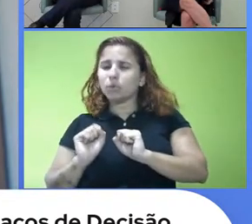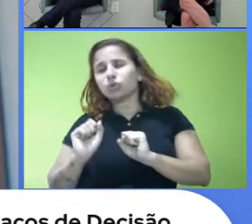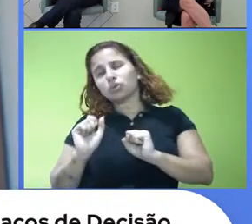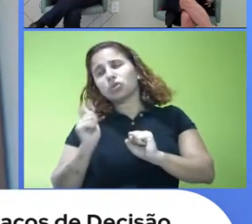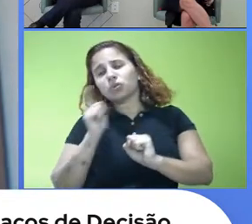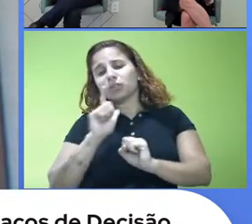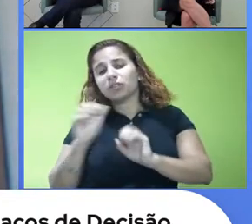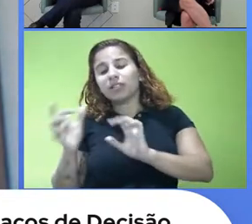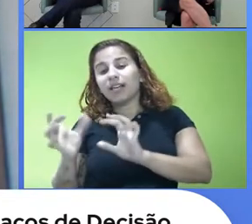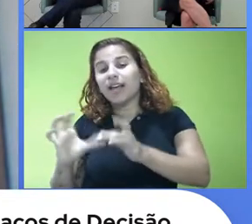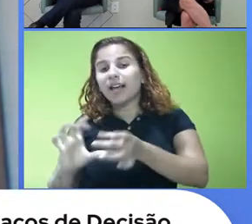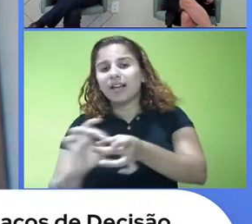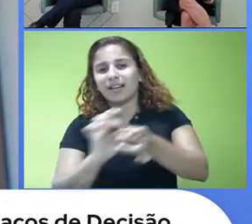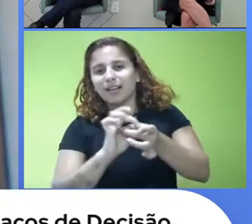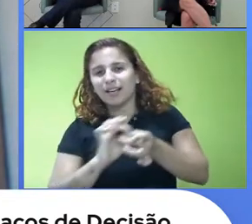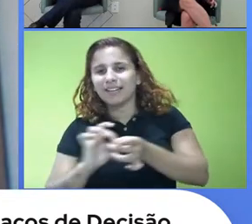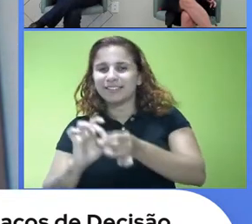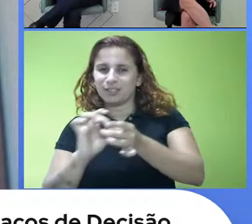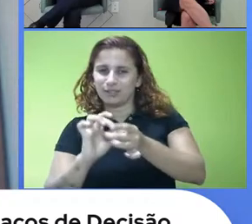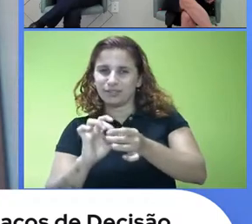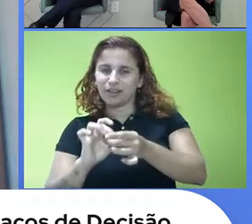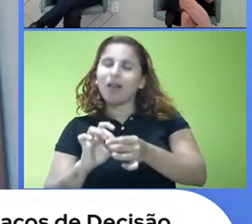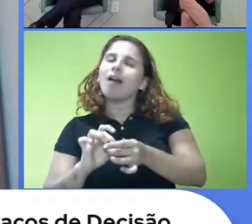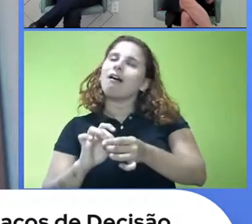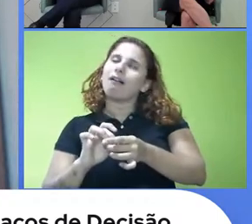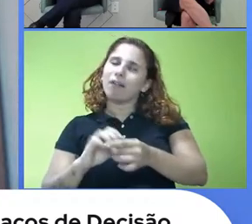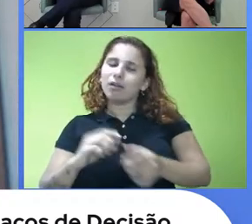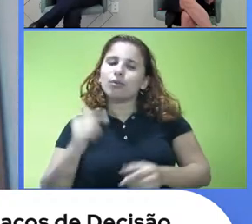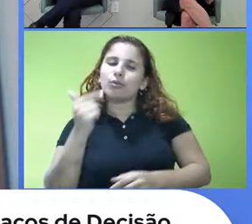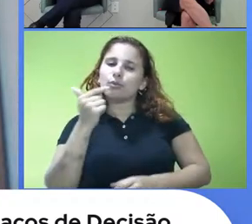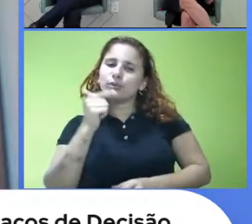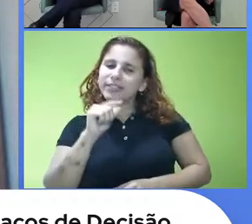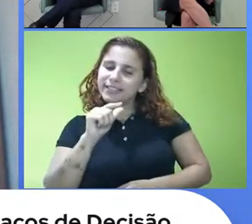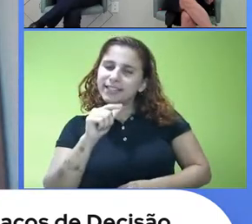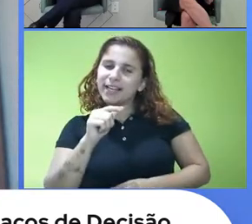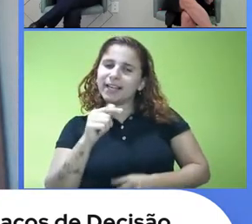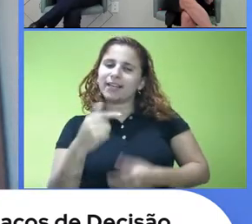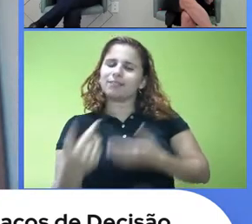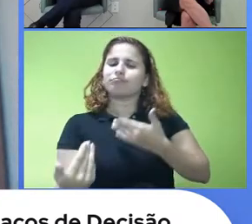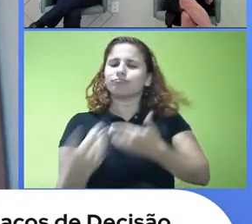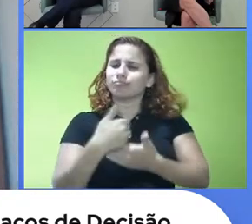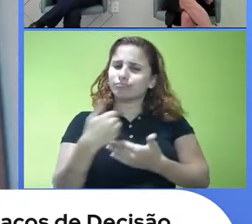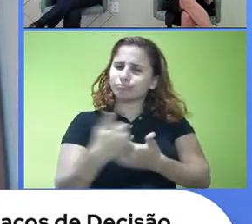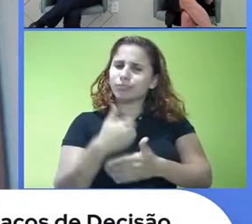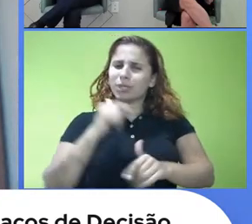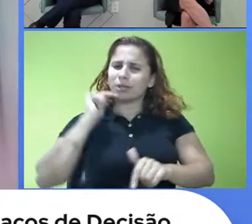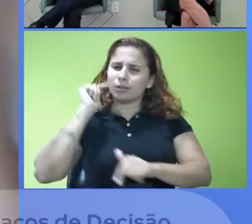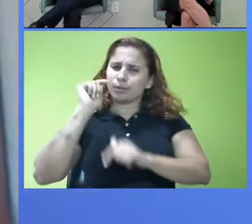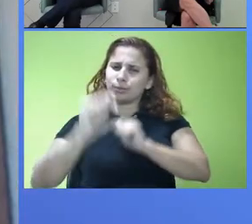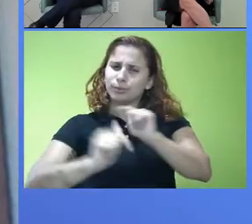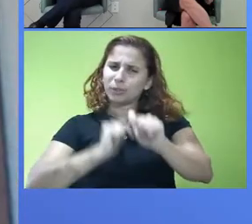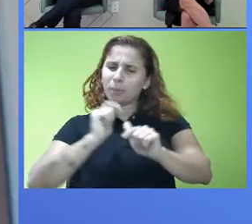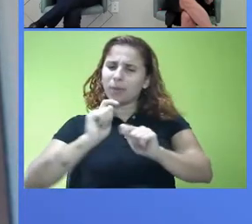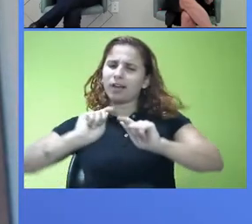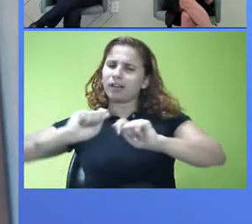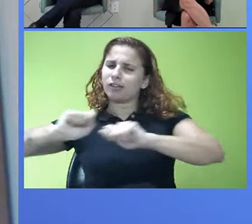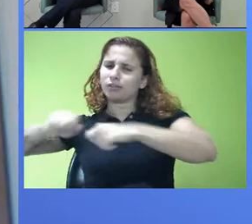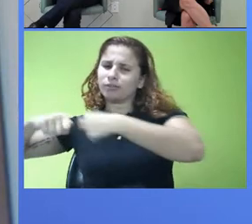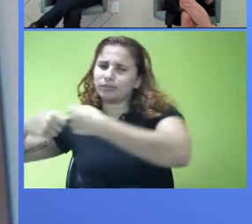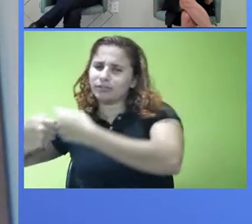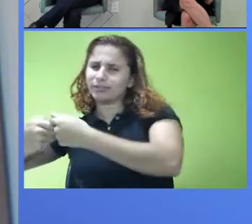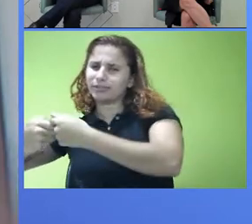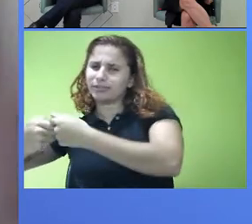aí sim ela traz para ela mercado de trabalho, né, política de trabalho e emprego, ela vai trazer aí a política, a própria política